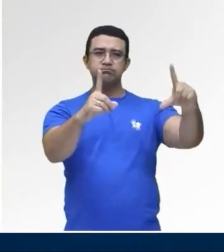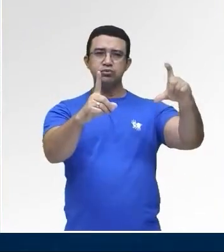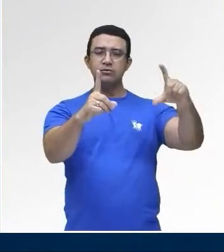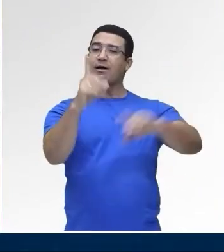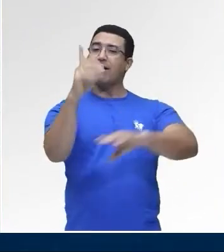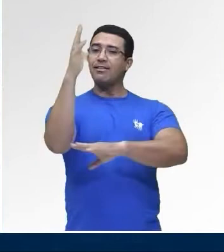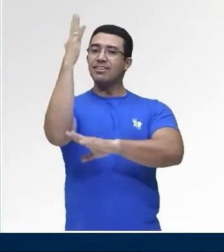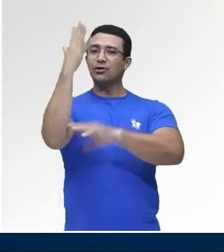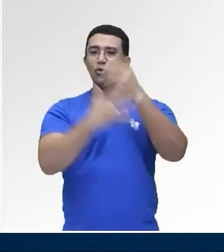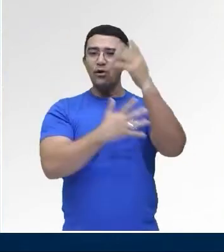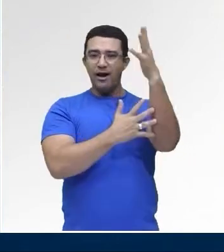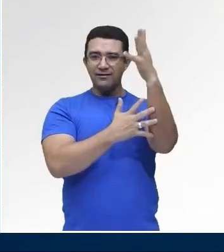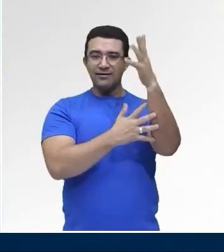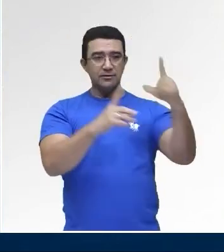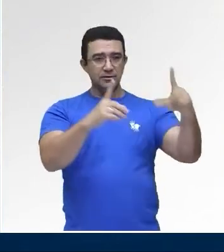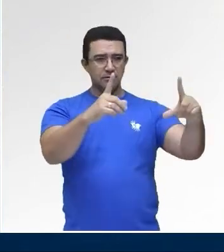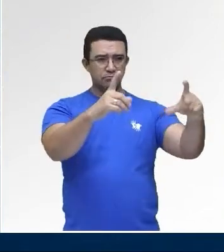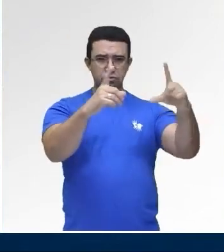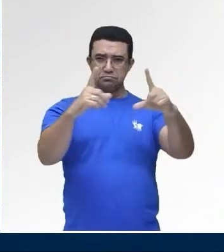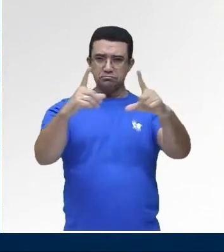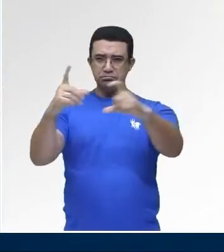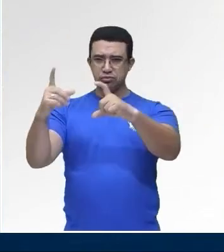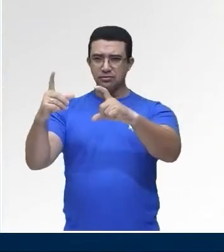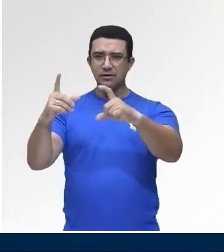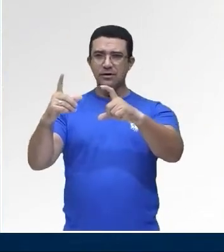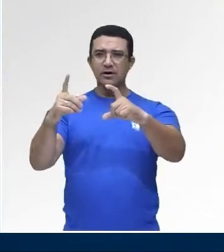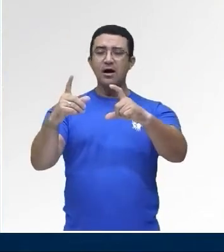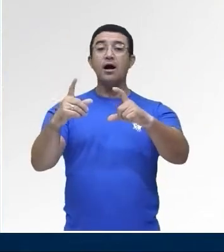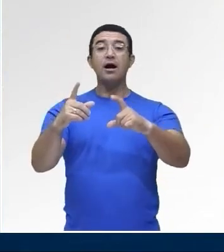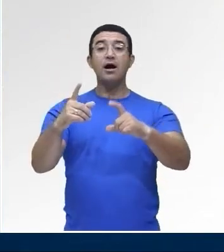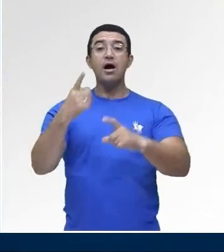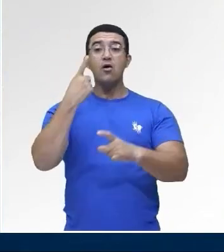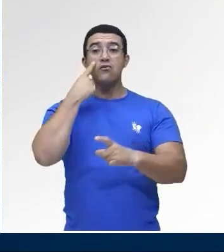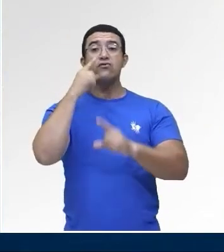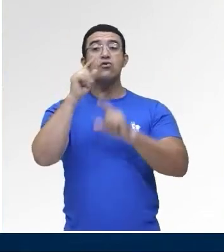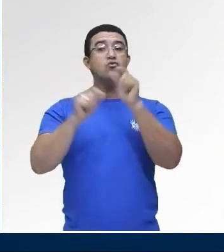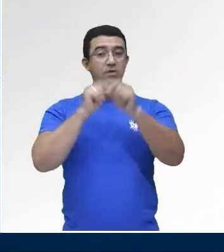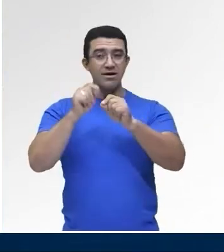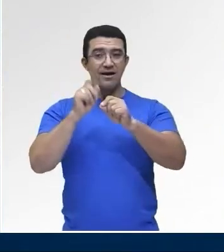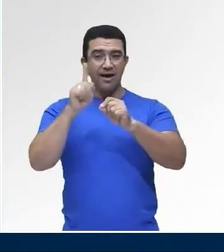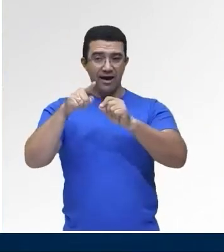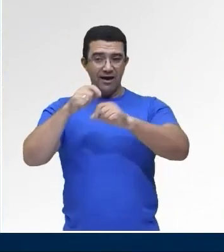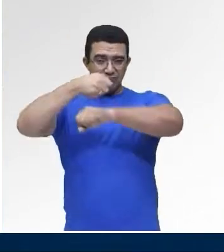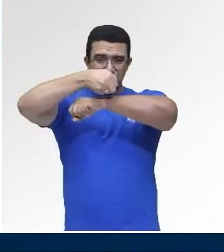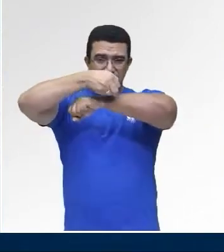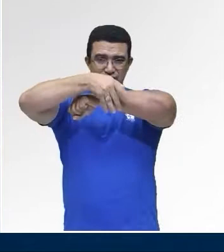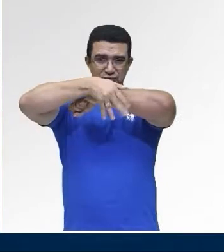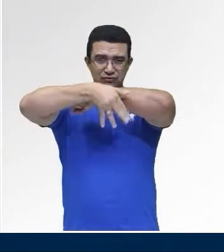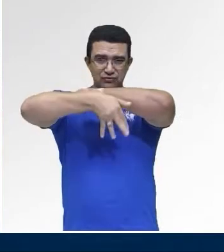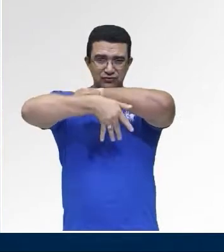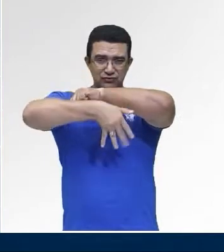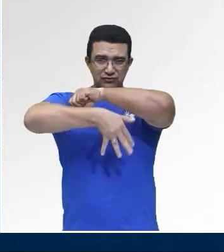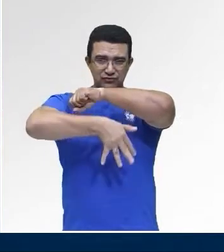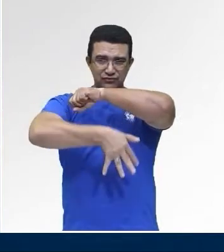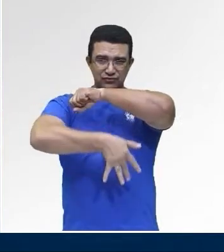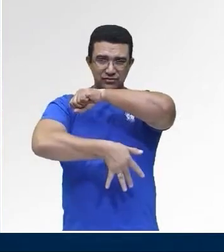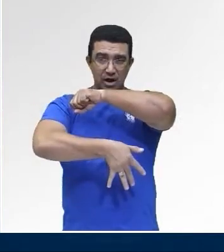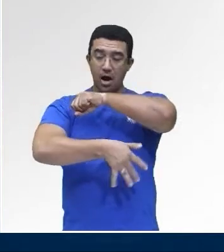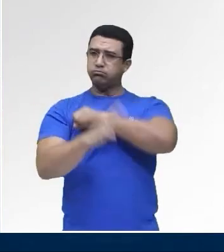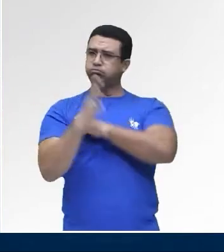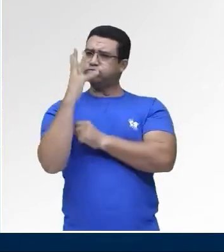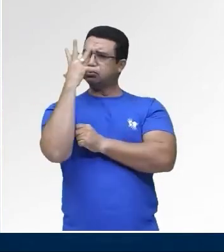natureza, né? Nesse caso aqui, o registro de uma